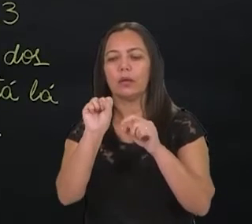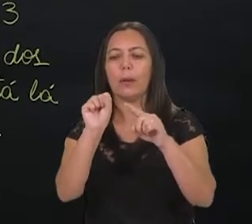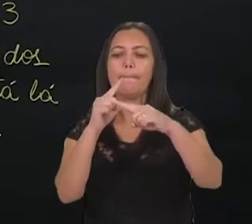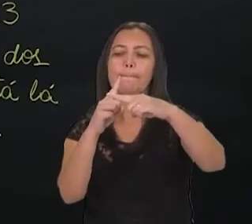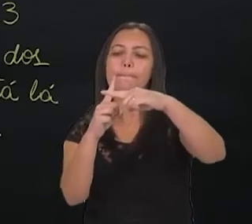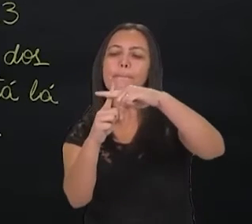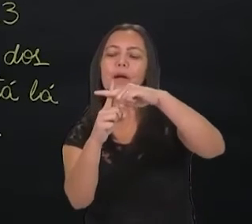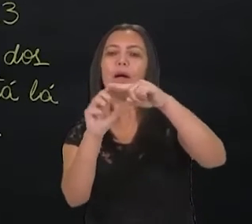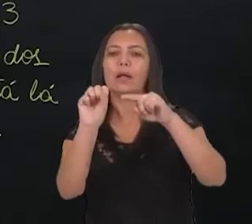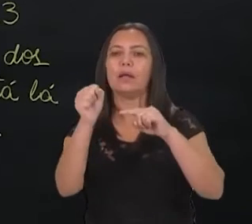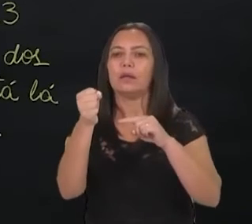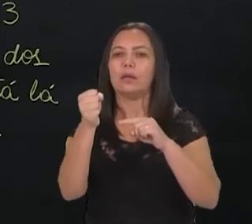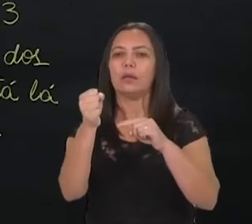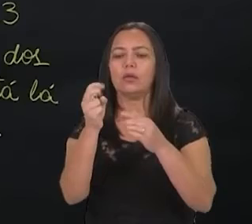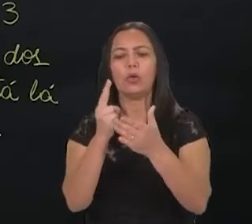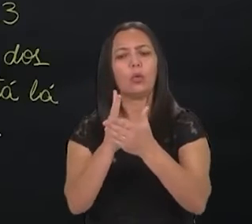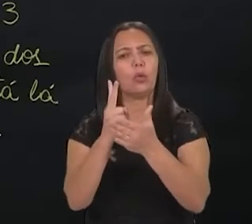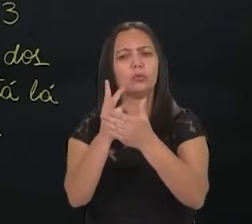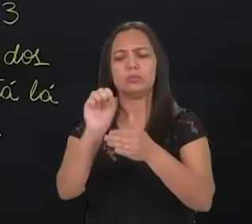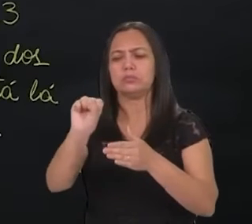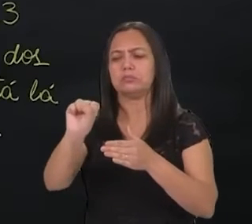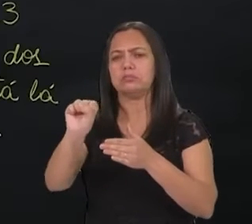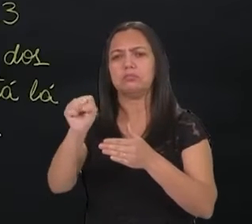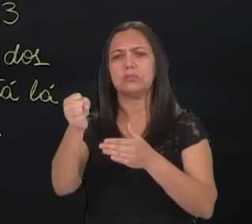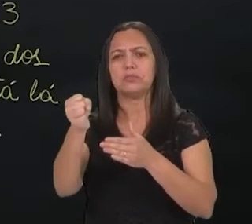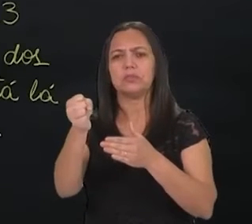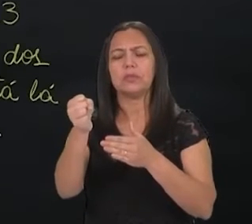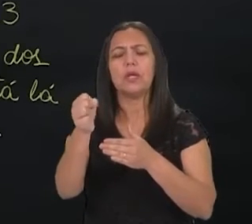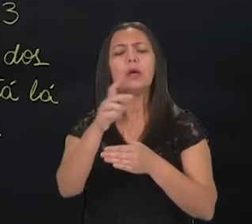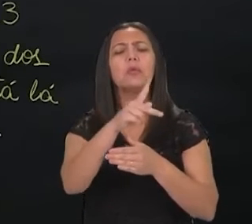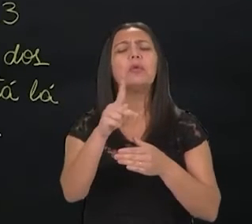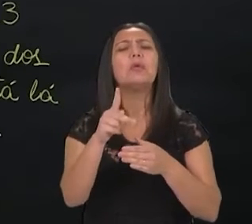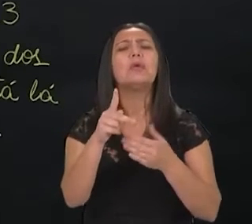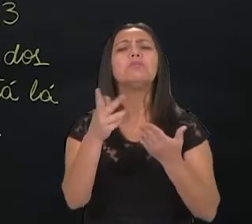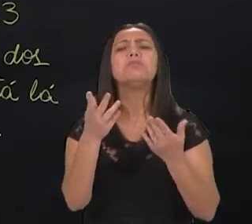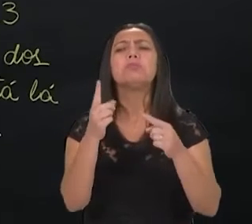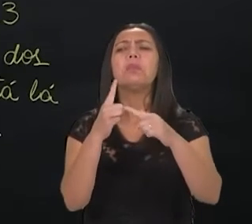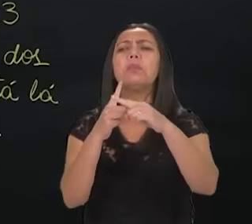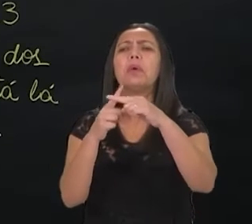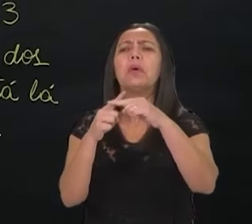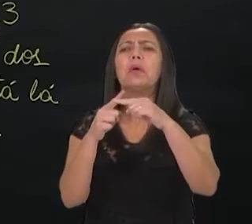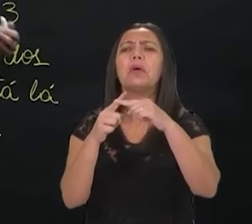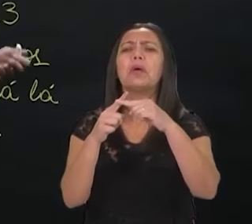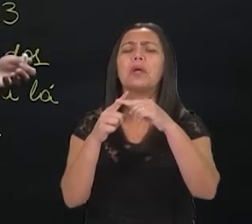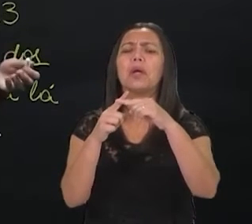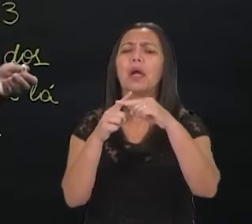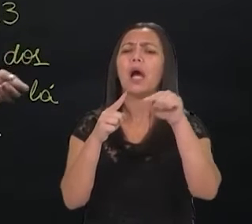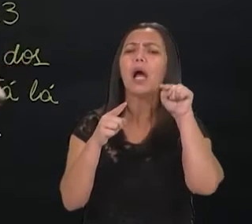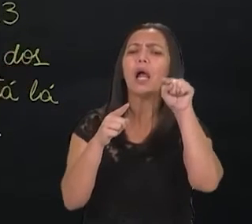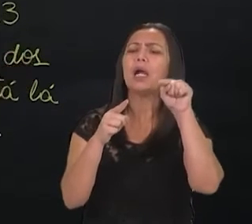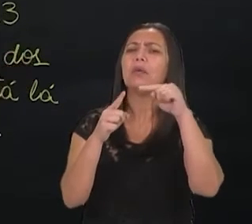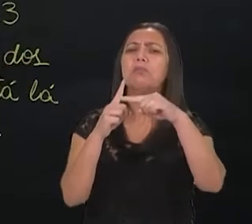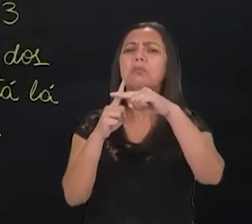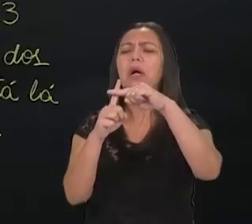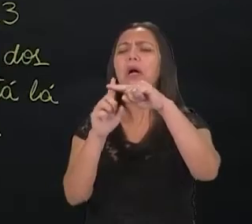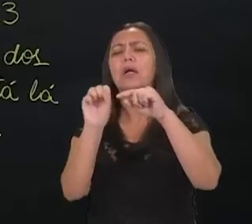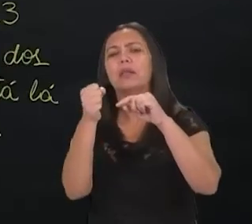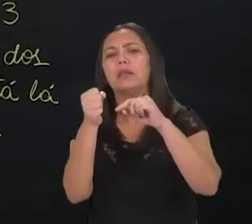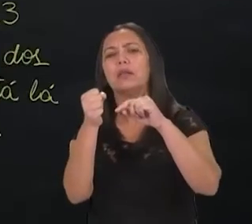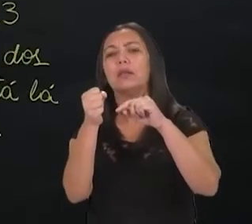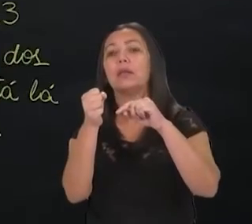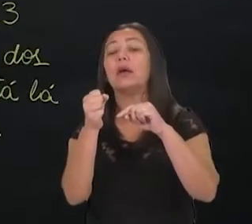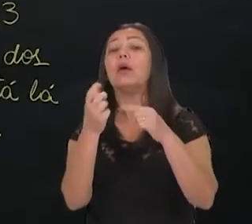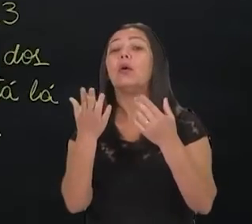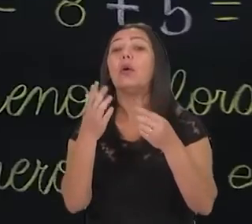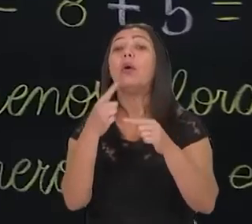8 continua como sendo 8. Professor, por que aqui não está mais 8? Porque